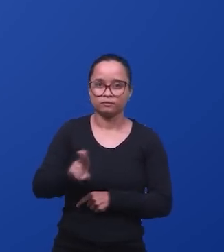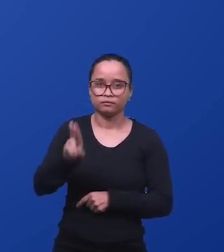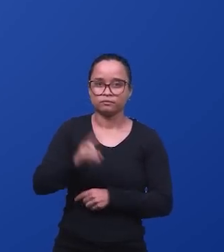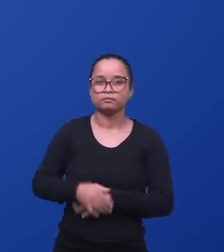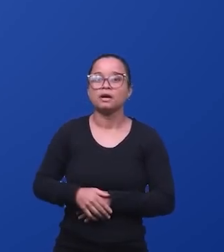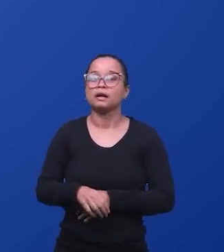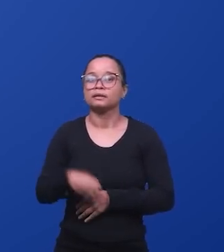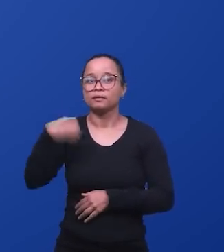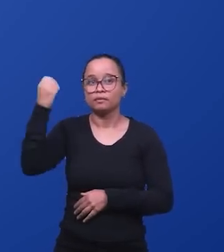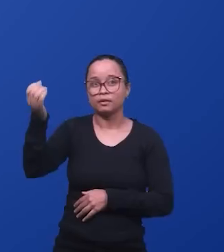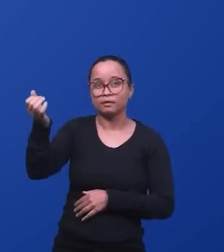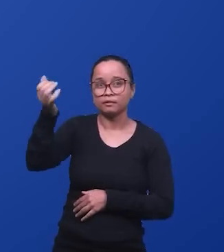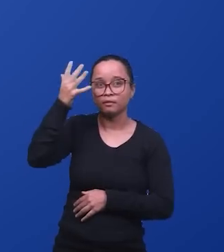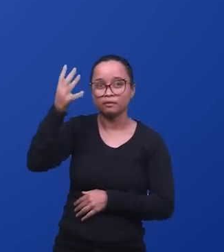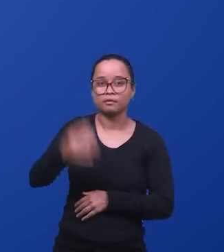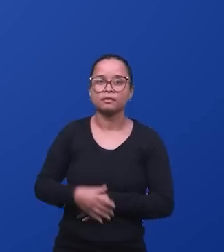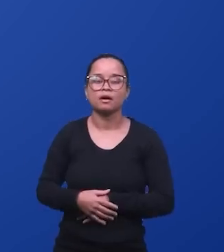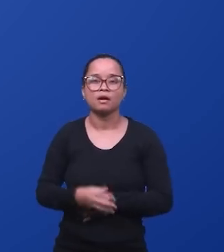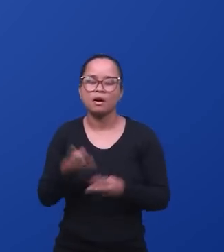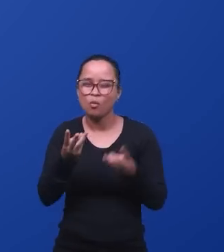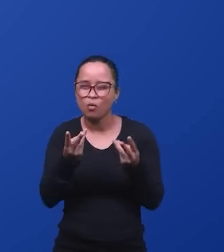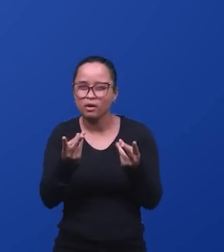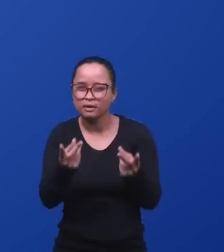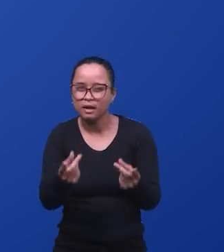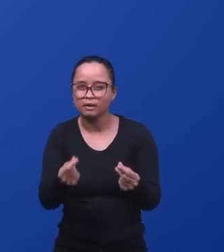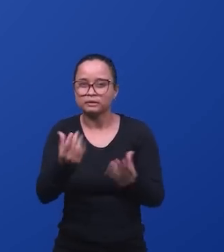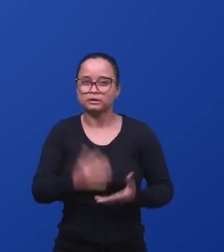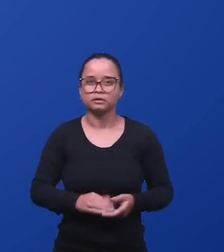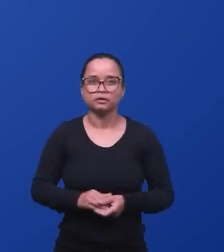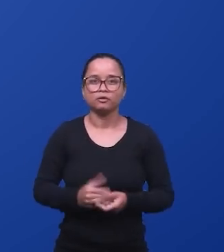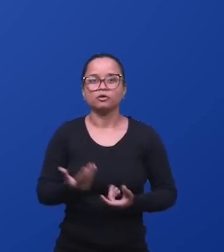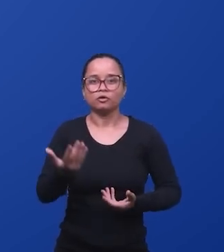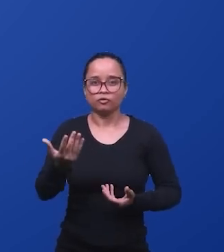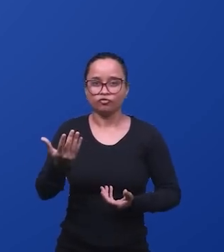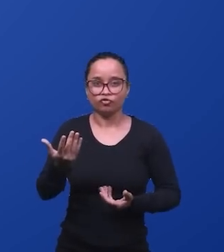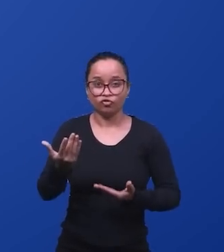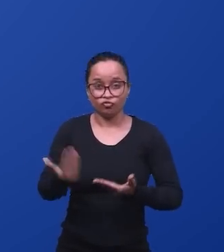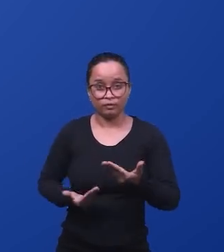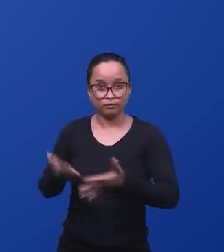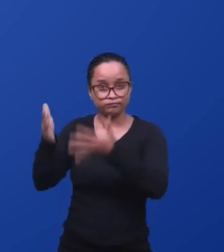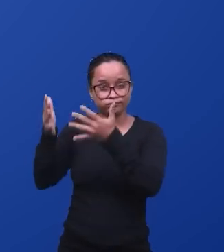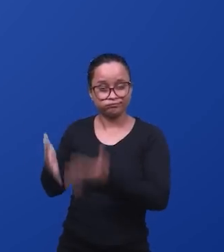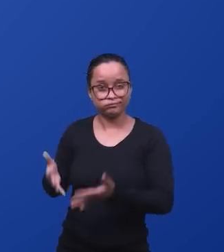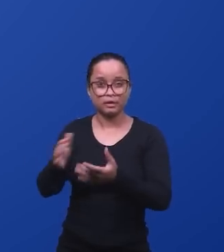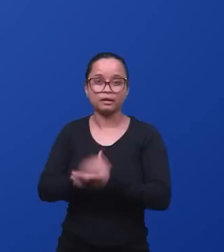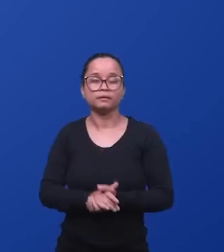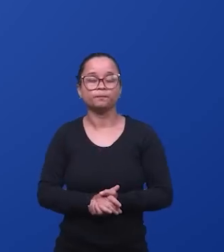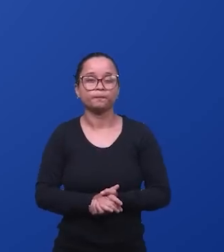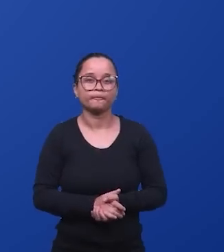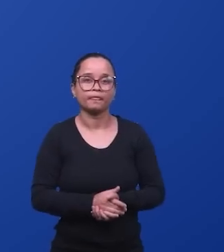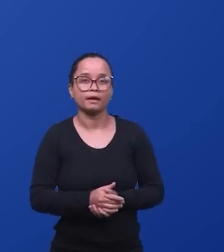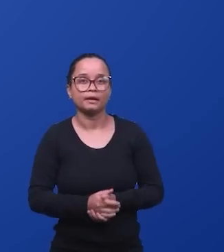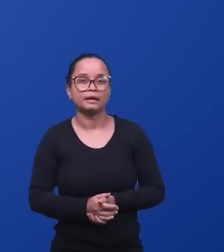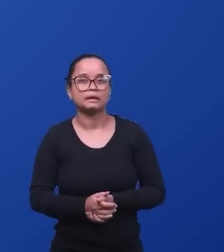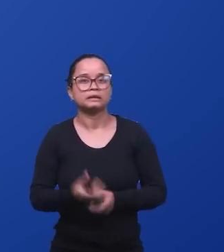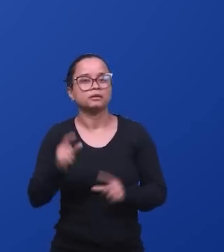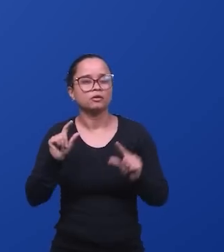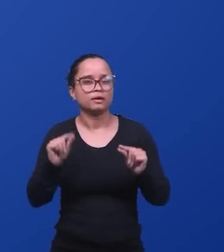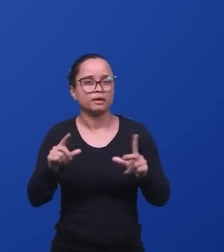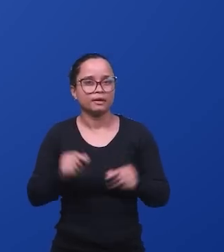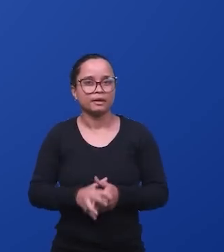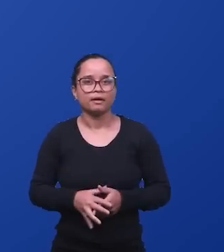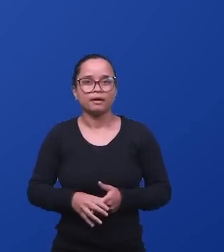usadas revelam as qualidades de uma igreja que é admirada pelo seu